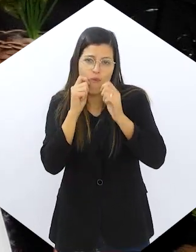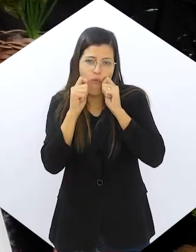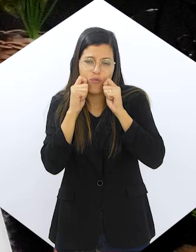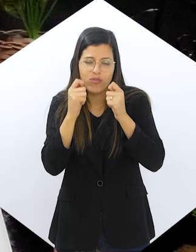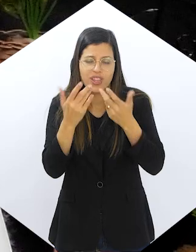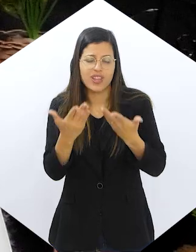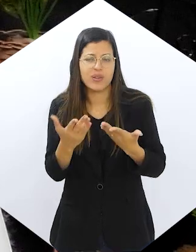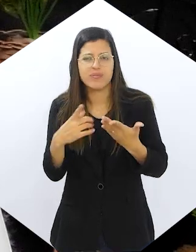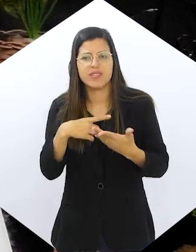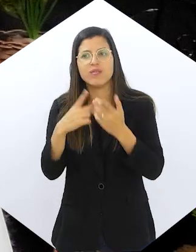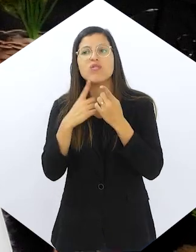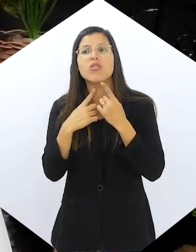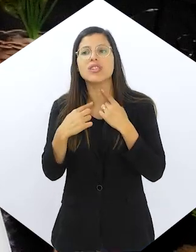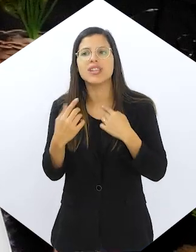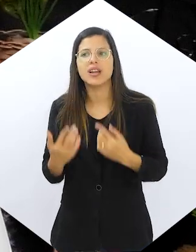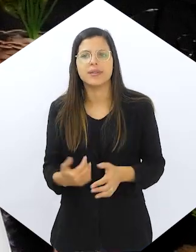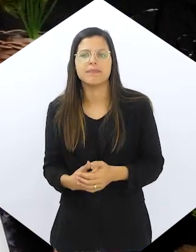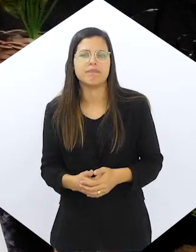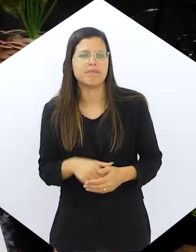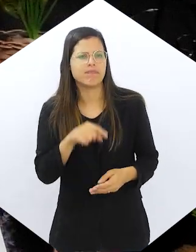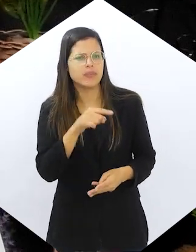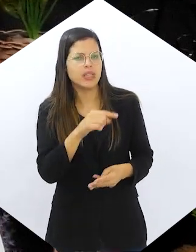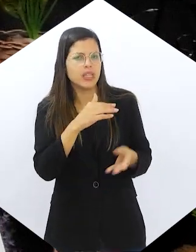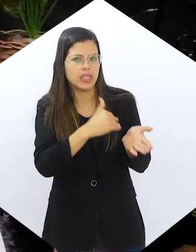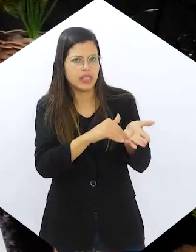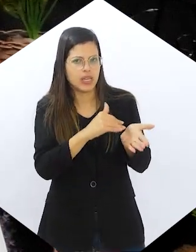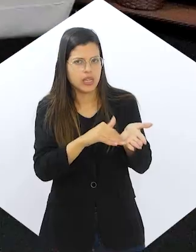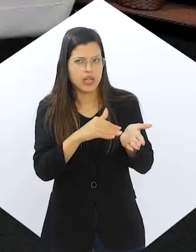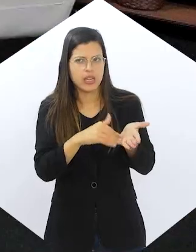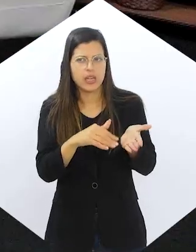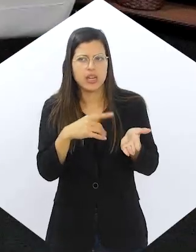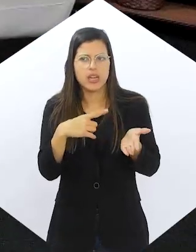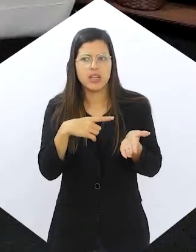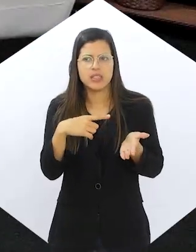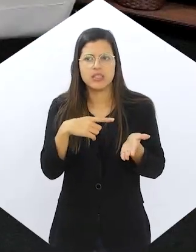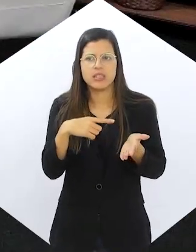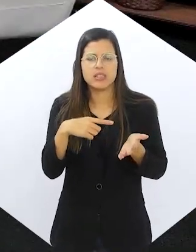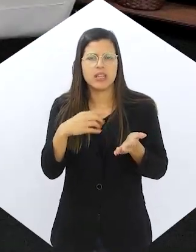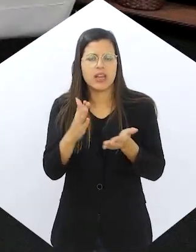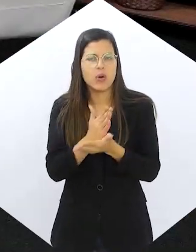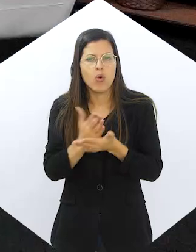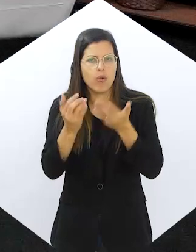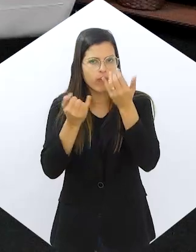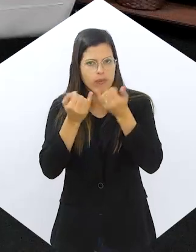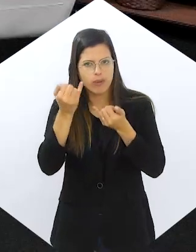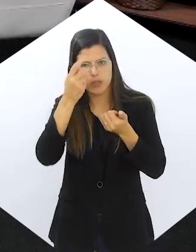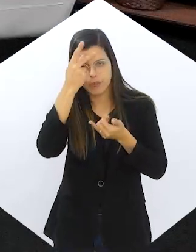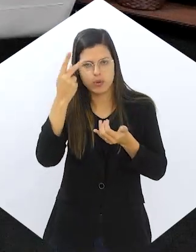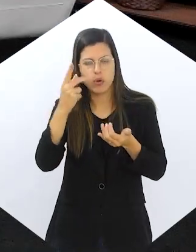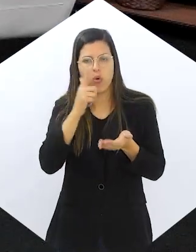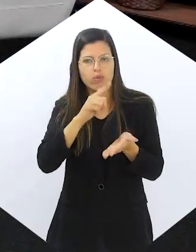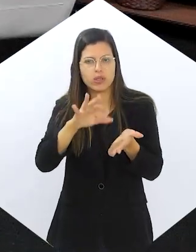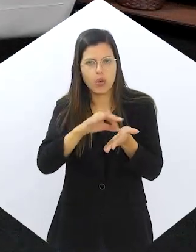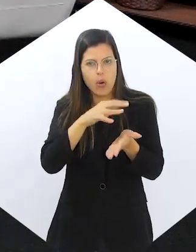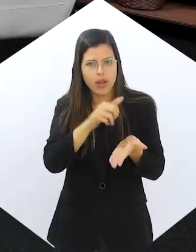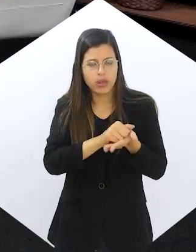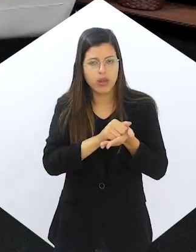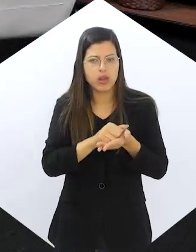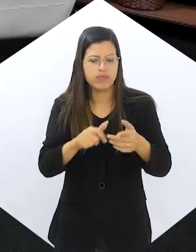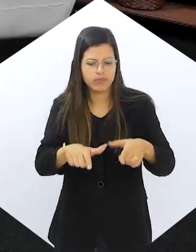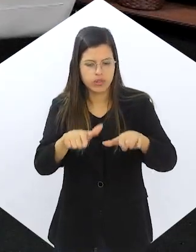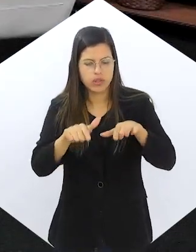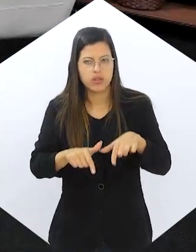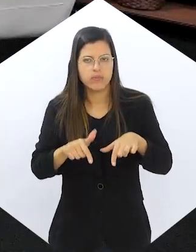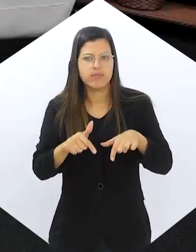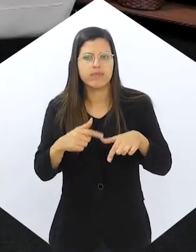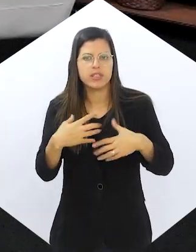até lá. E você lá na secretaria tem algum retorno dessas pessoas que conseguem o certificado? Se elas estão se sentindo